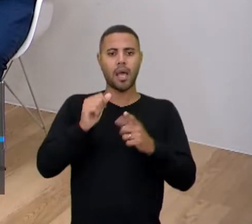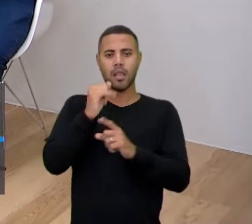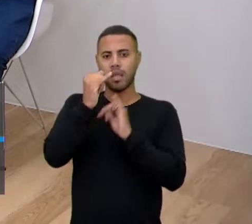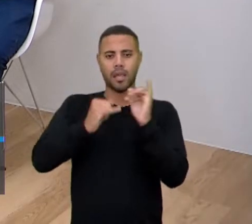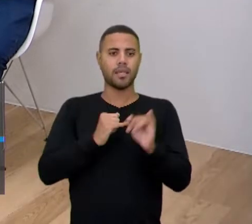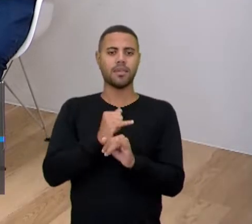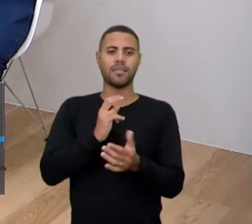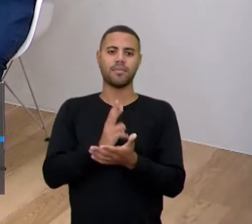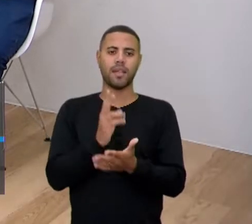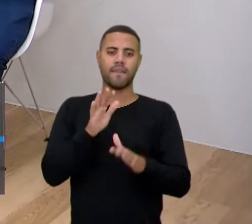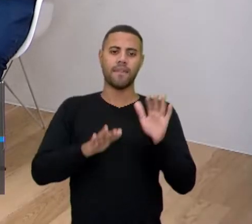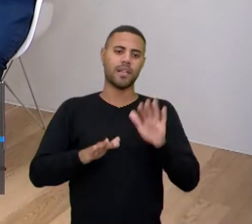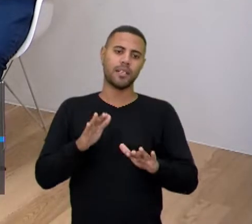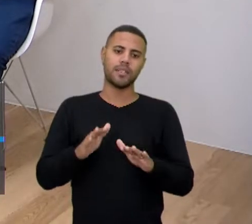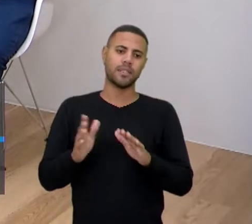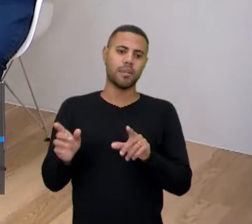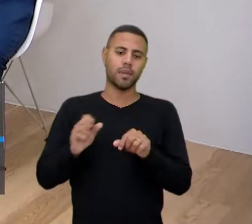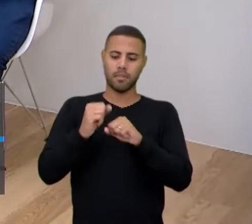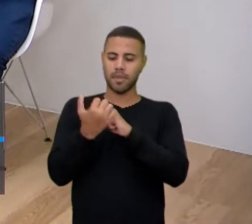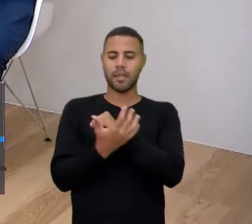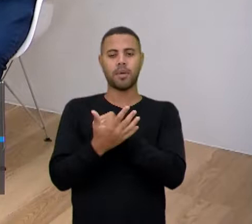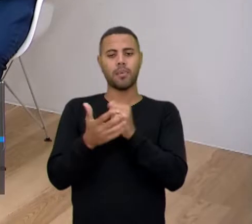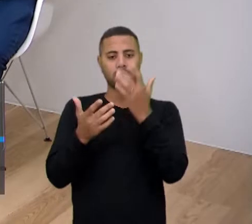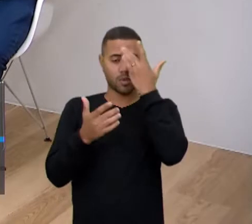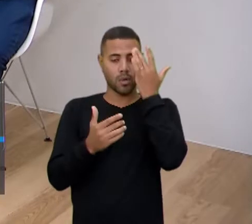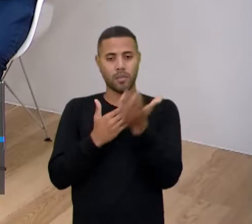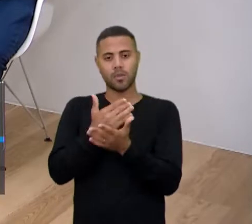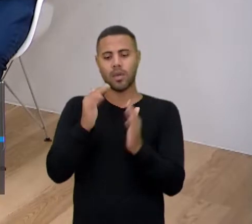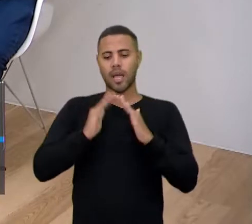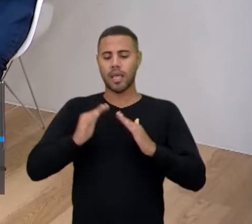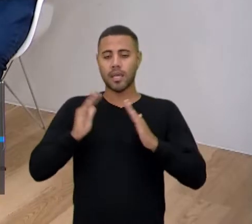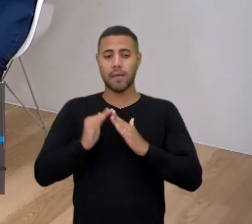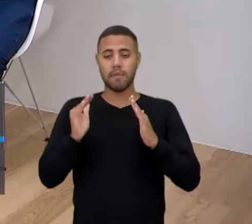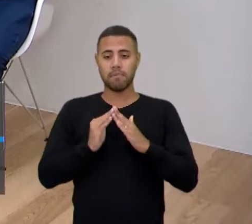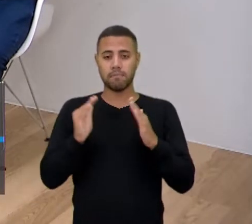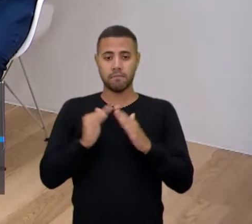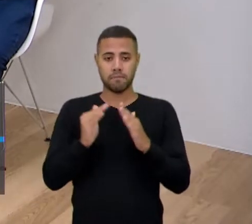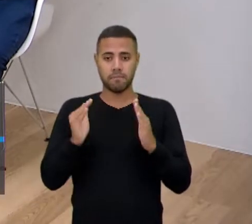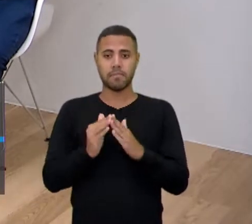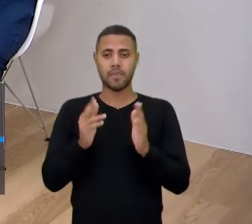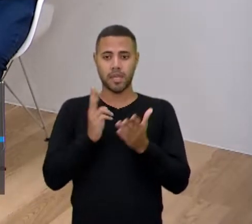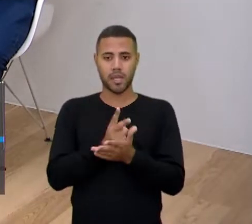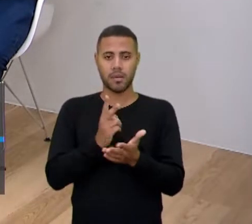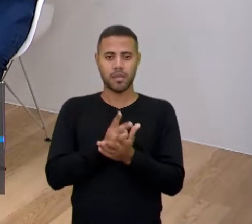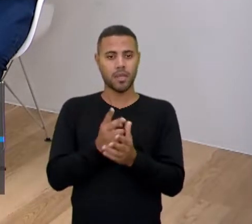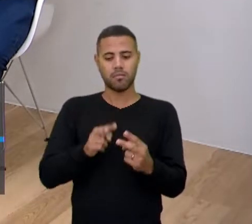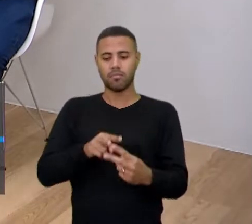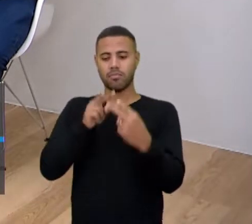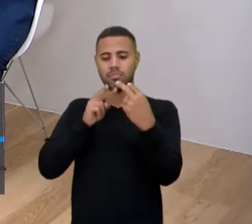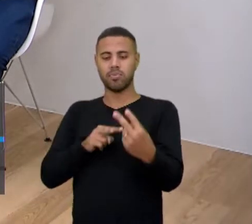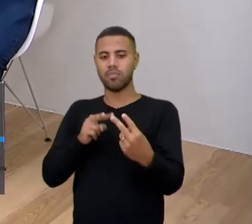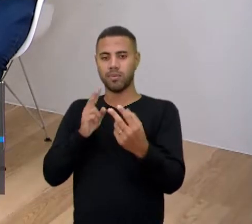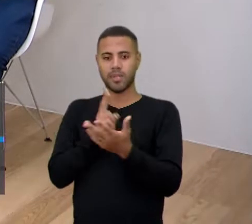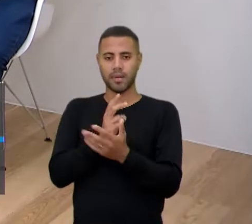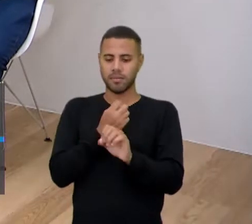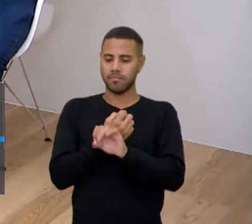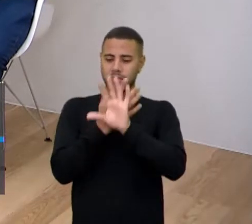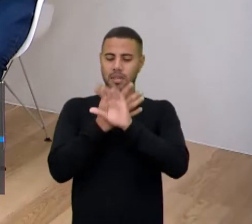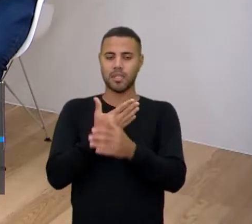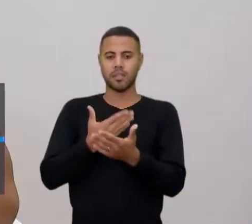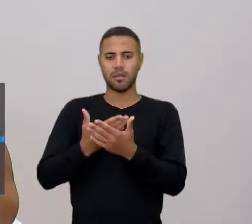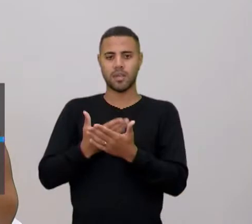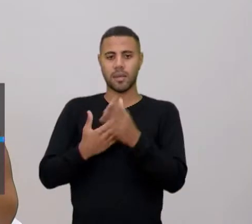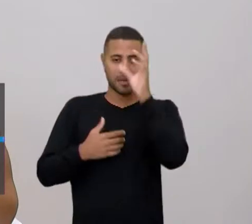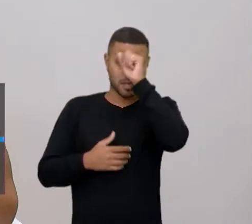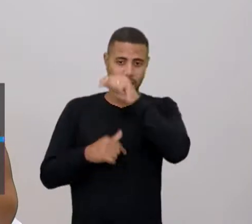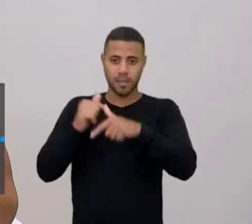mais aguçada durante essa pandemia, né? As pessoas ficaram muito em casa, então tudo muito remoto, né? Ficou uma coisa assim, né? Ficou meio Agora a gente